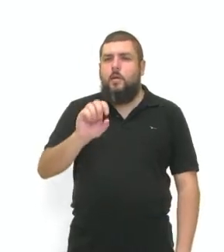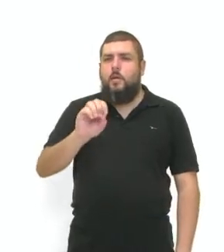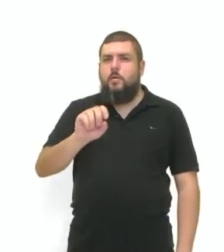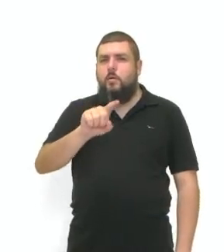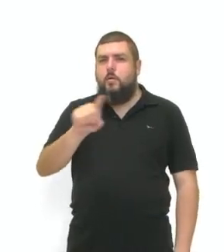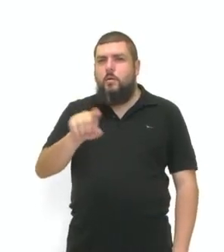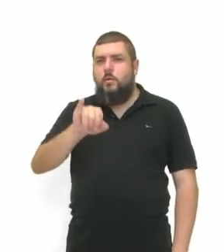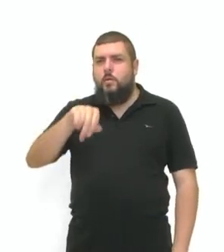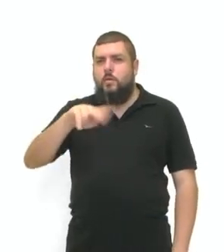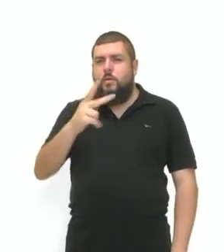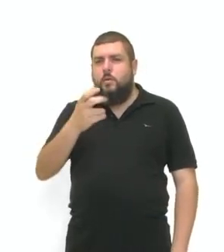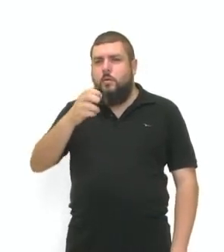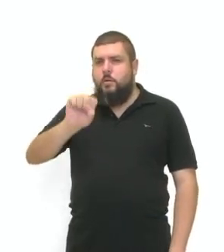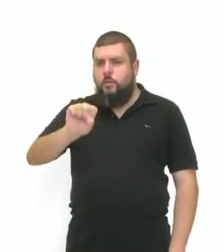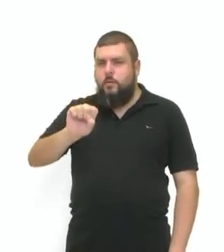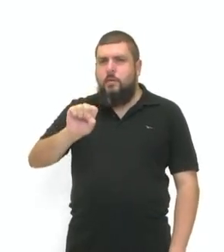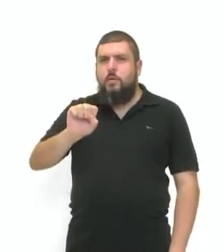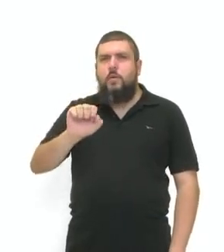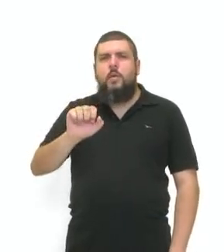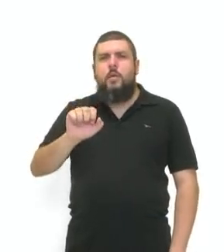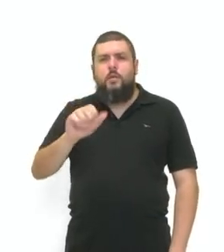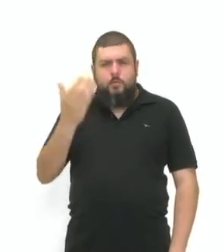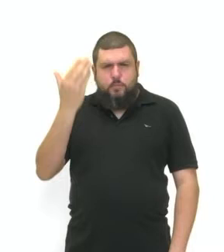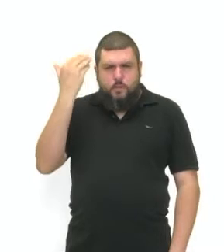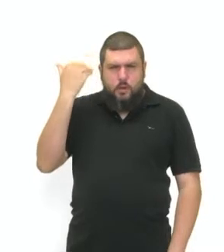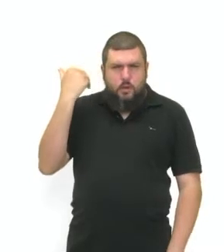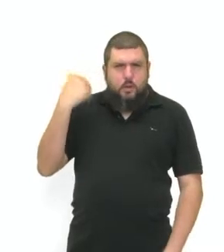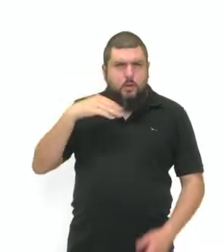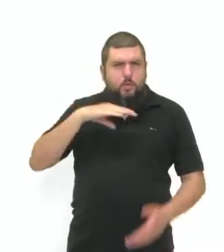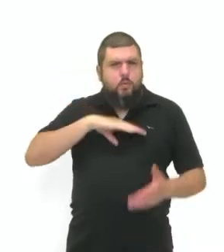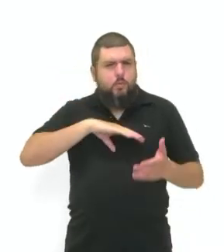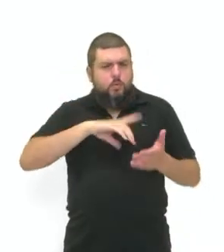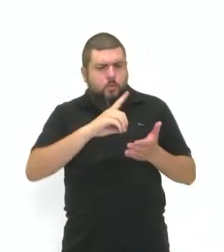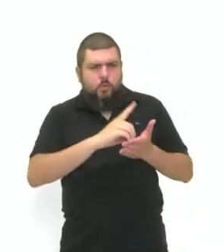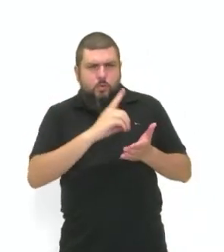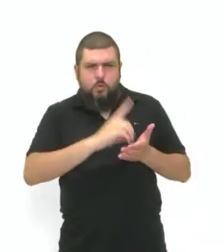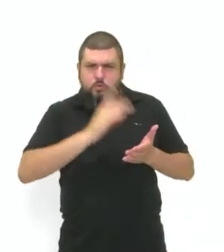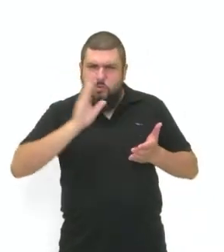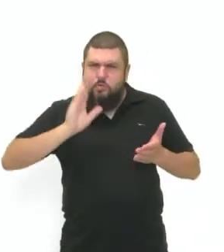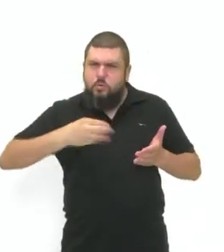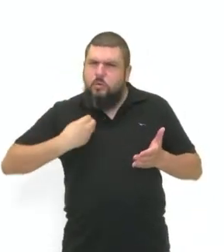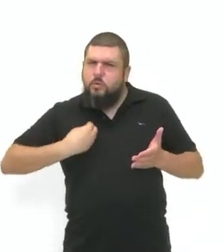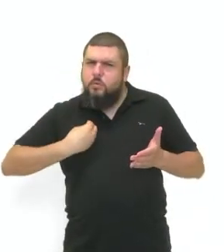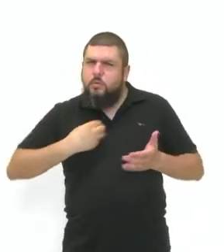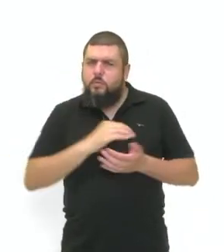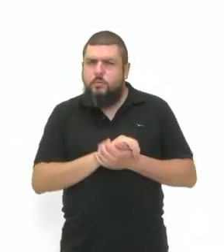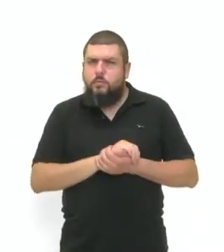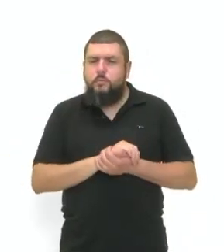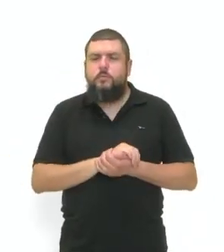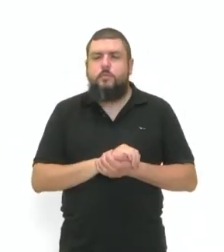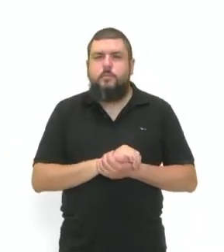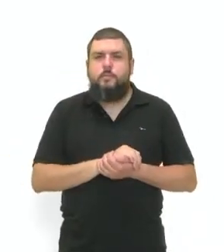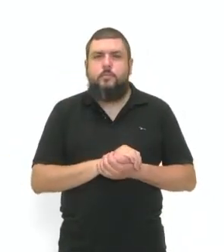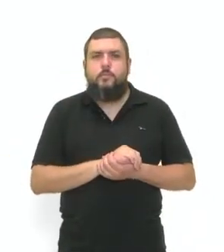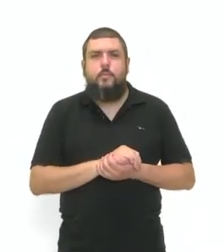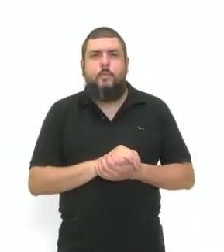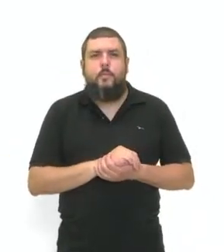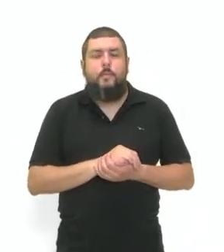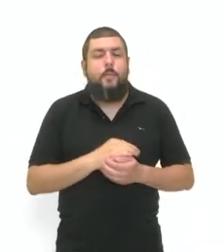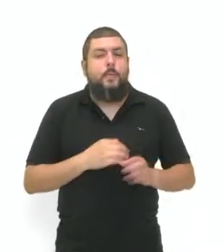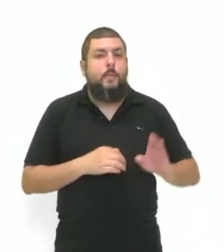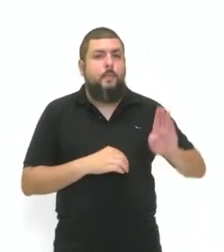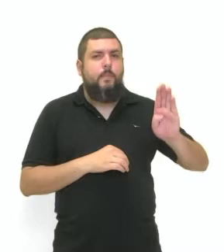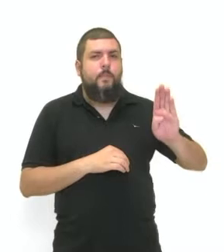nosso idioma? Então tem duas propostas, letra A e B. Na proposta B,